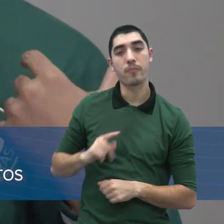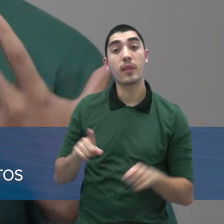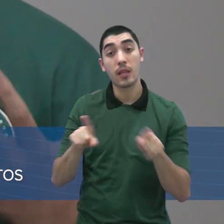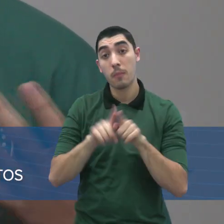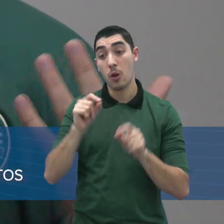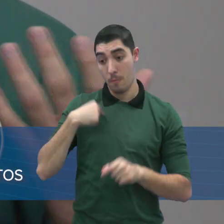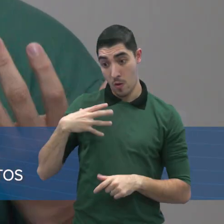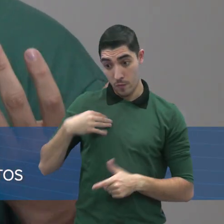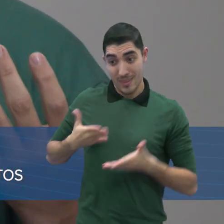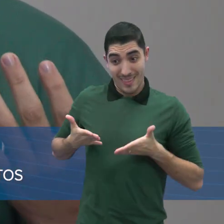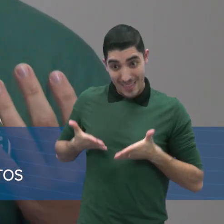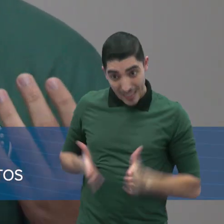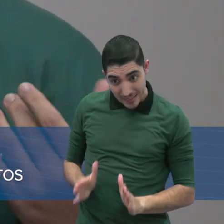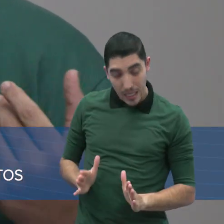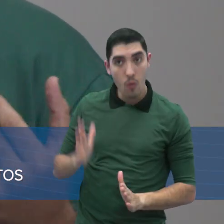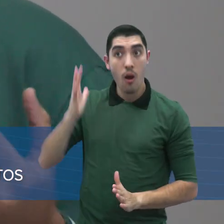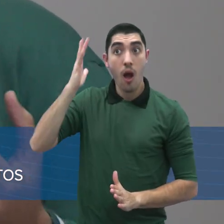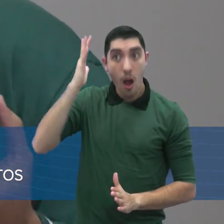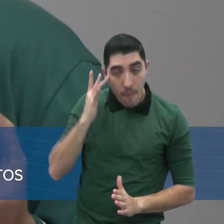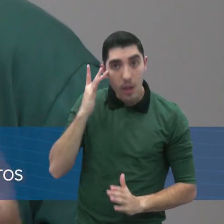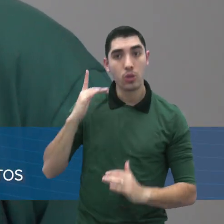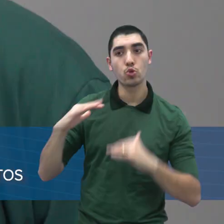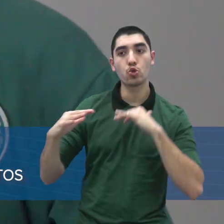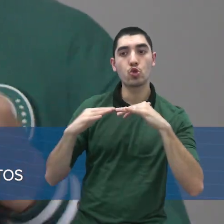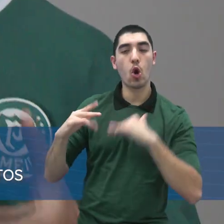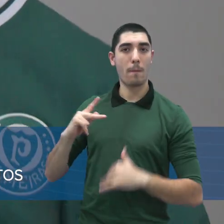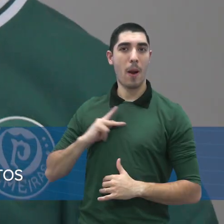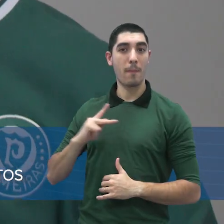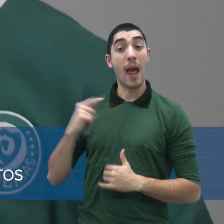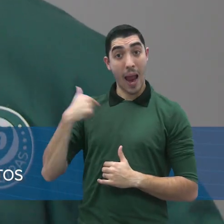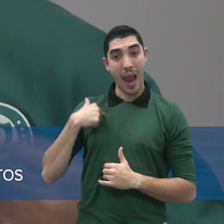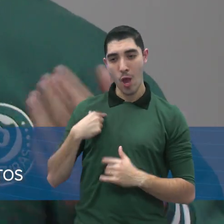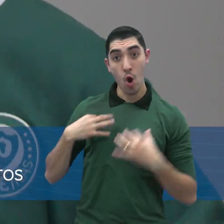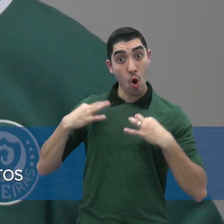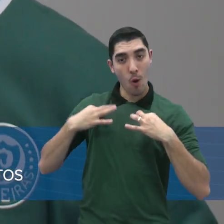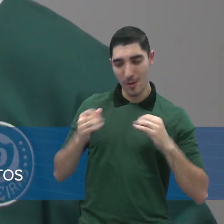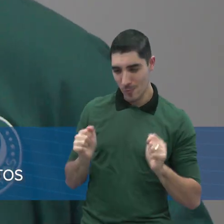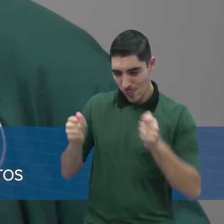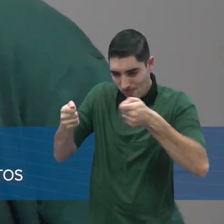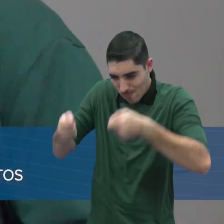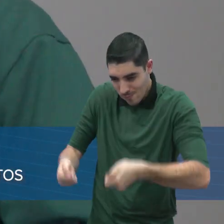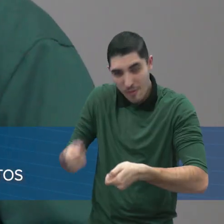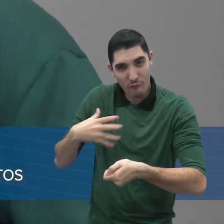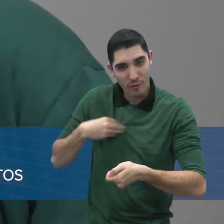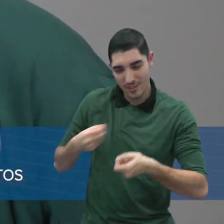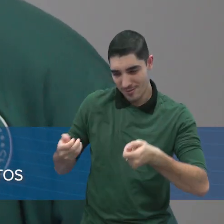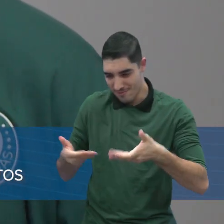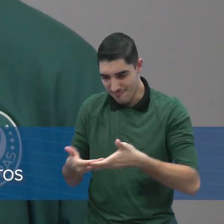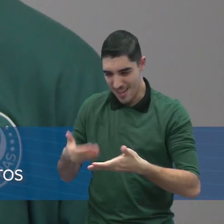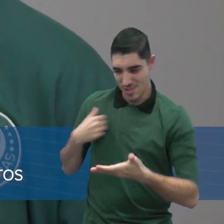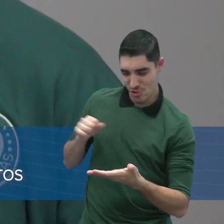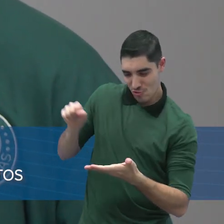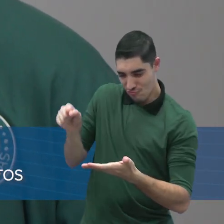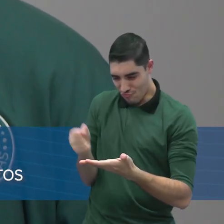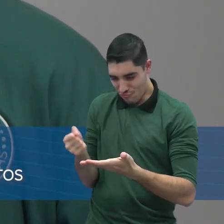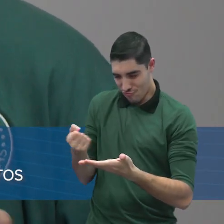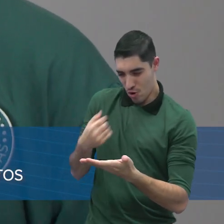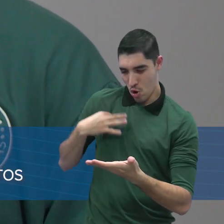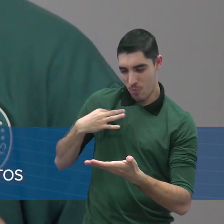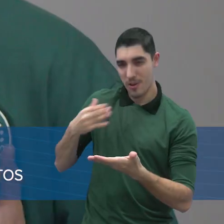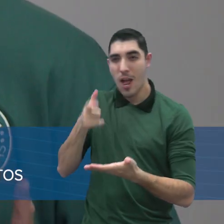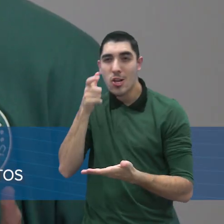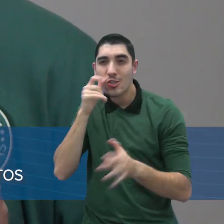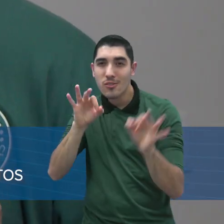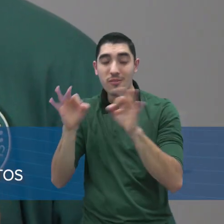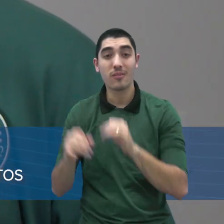logo quando ele nasceu, na maternidade, no dia seguinte teve jogo do Palmeiras e eu já vesti ele de camisa do Palmeiras para assistir o jogo ali comigo, então... Ele